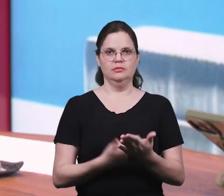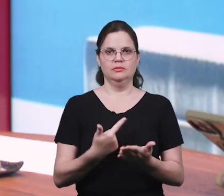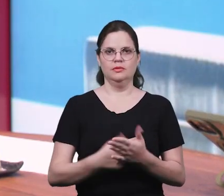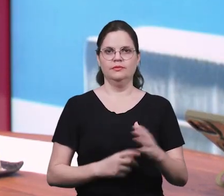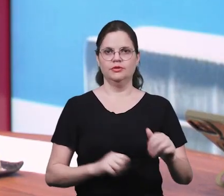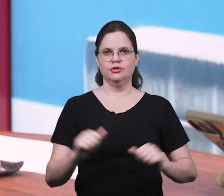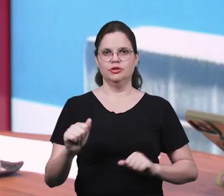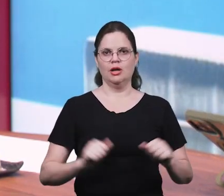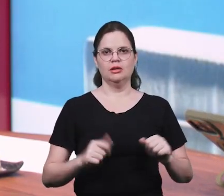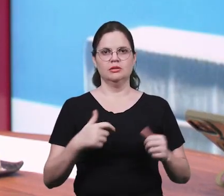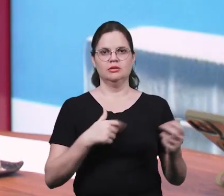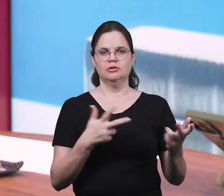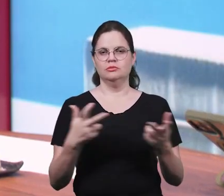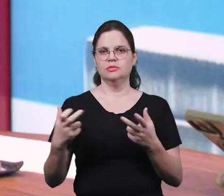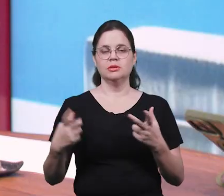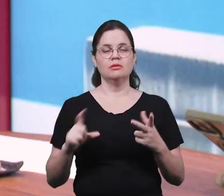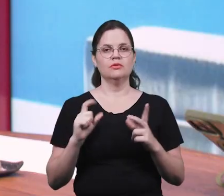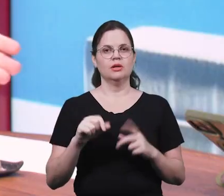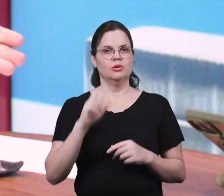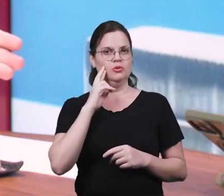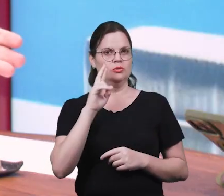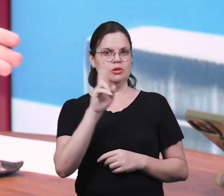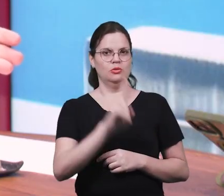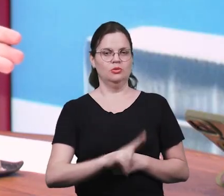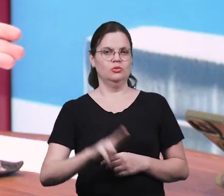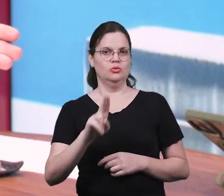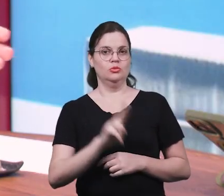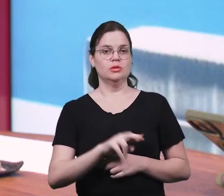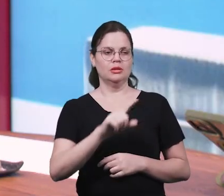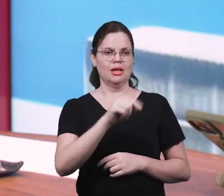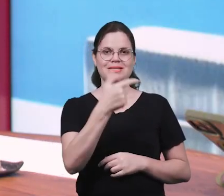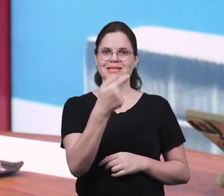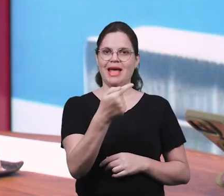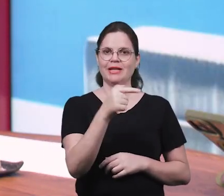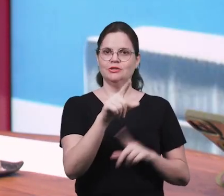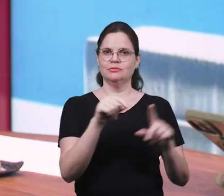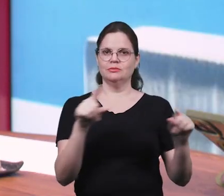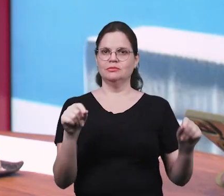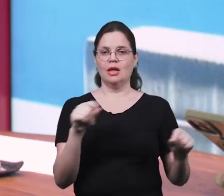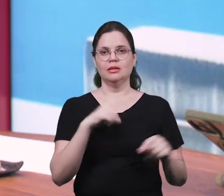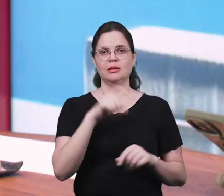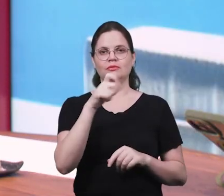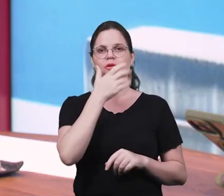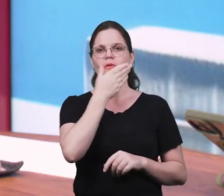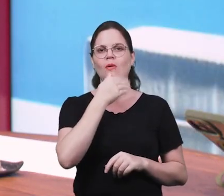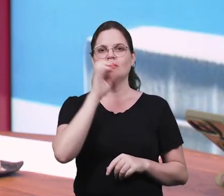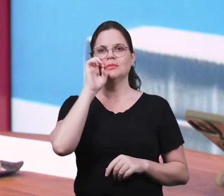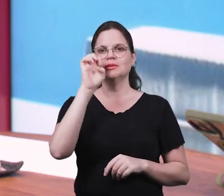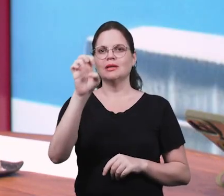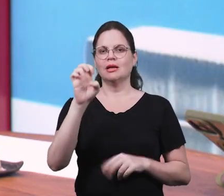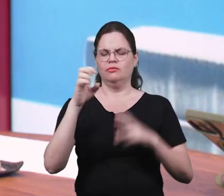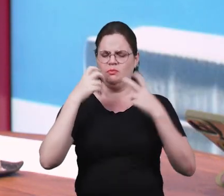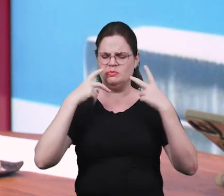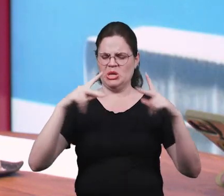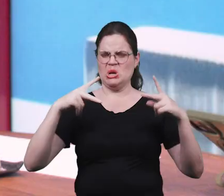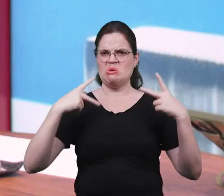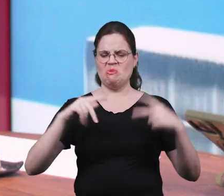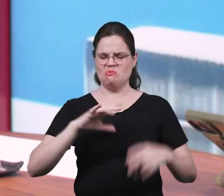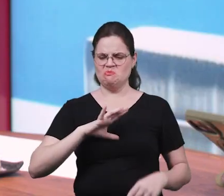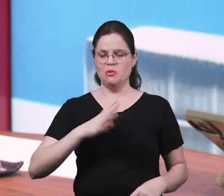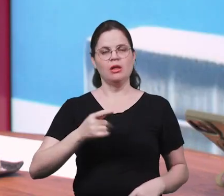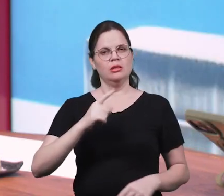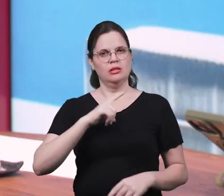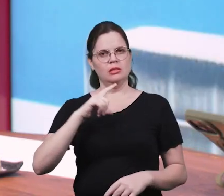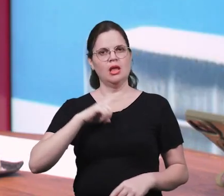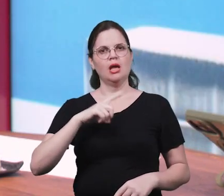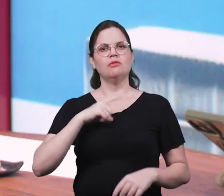Senhor usando os diáconos, os 7 que foram escolhidos ali, Estevão, como que ele pregou com autoridade e sofreu a